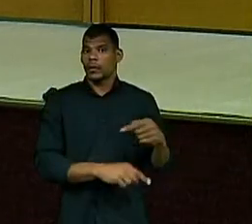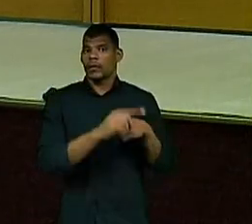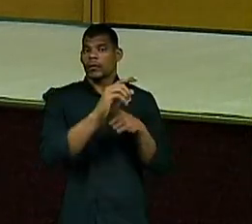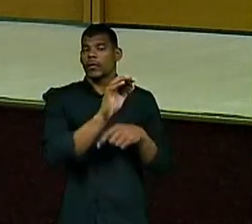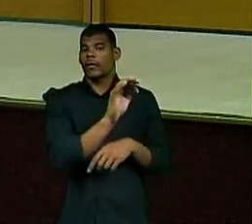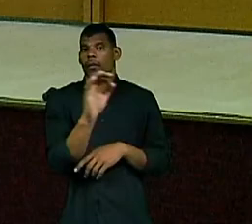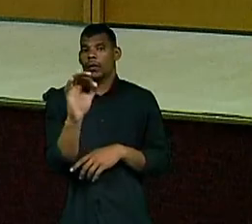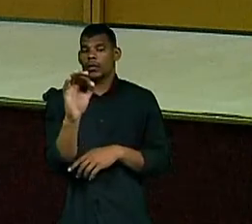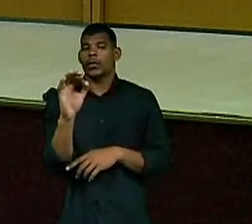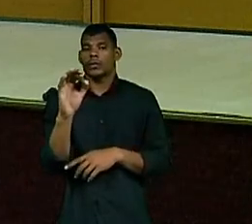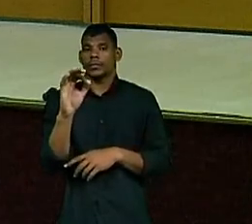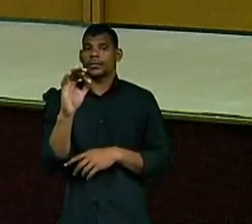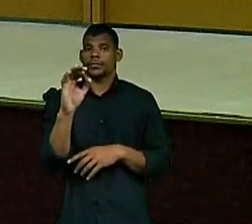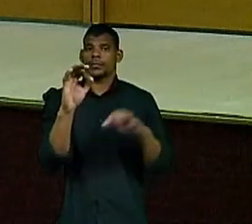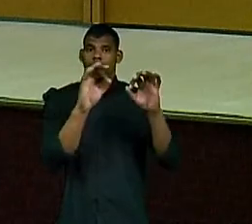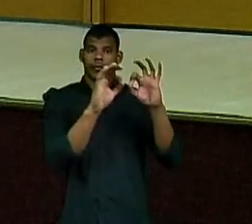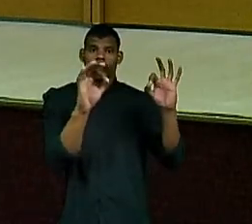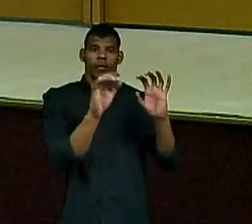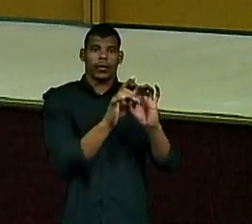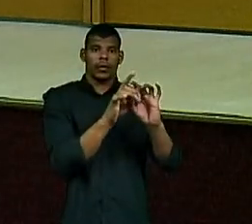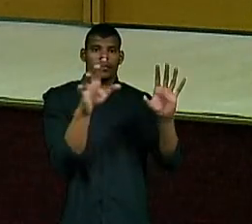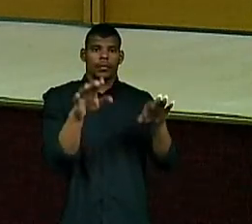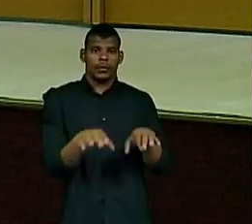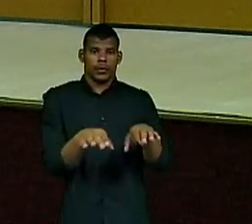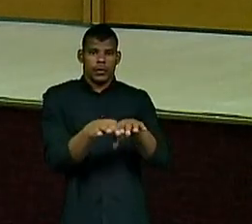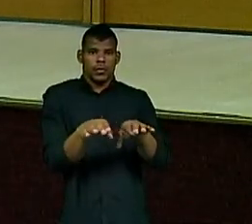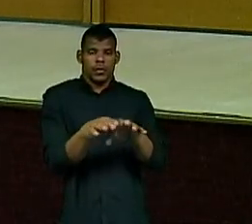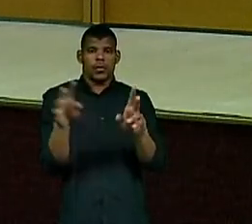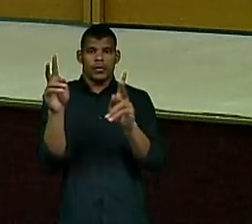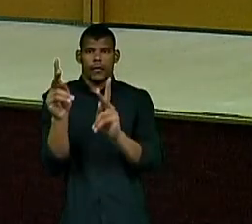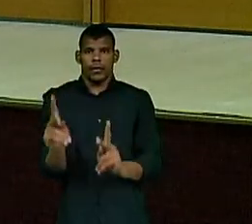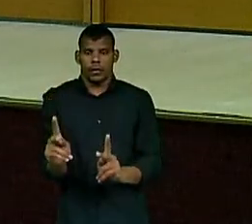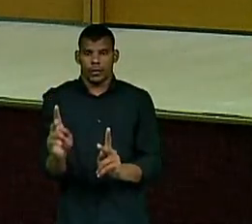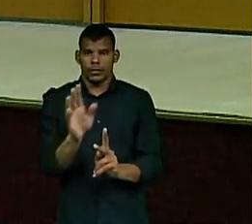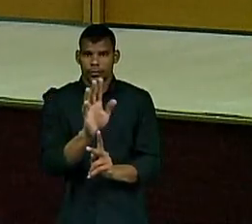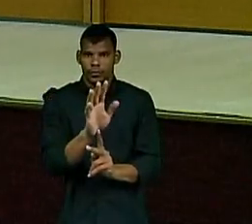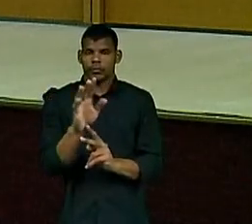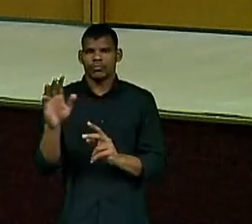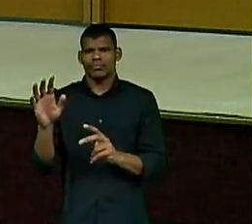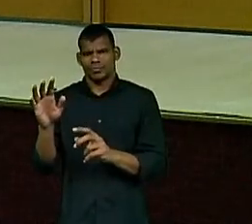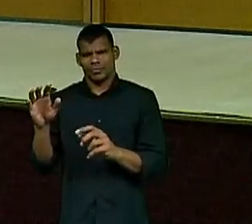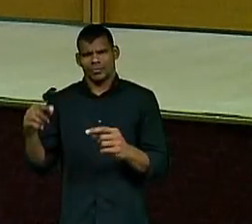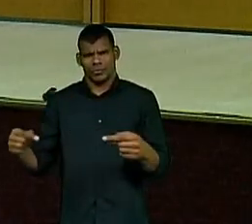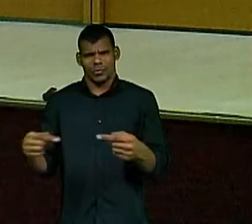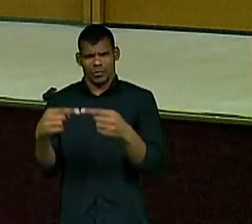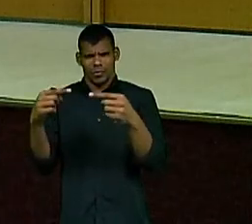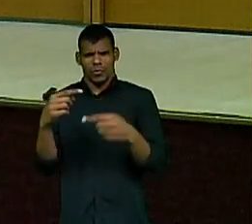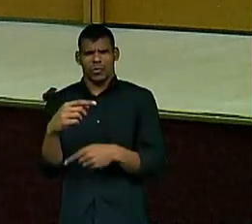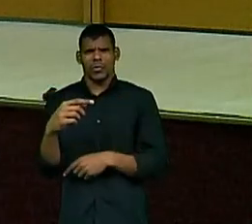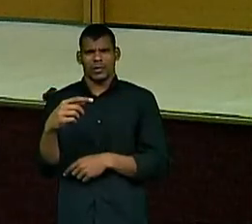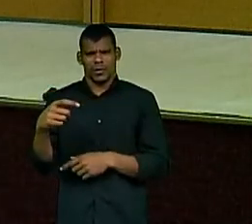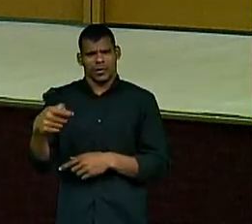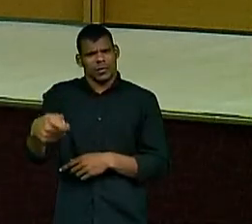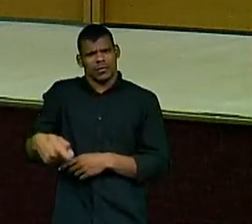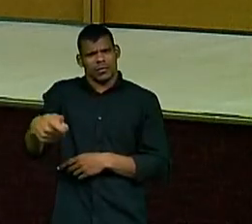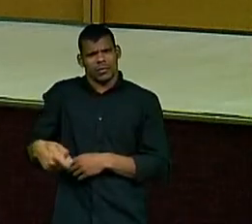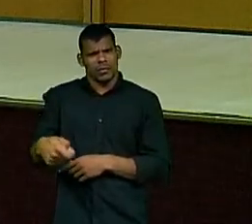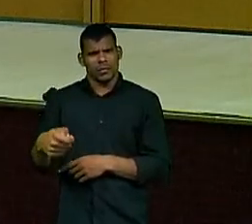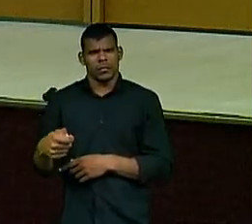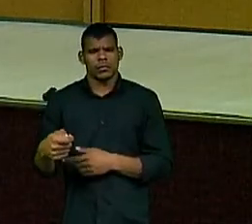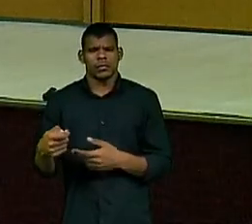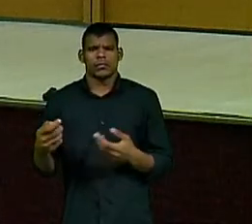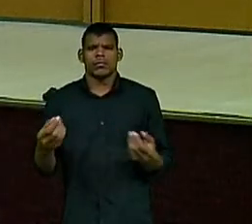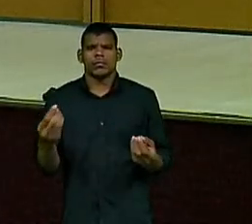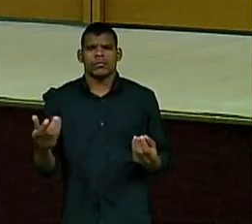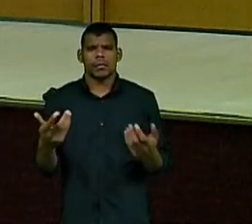que tem como seu lema liberdade igualdade Fraternidade liberdade é individual direitos individuais Fraternidade